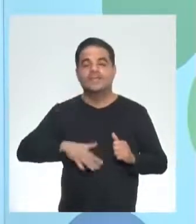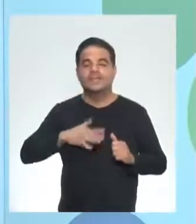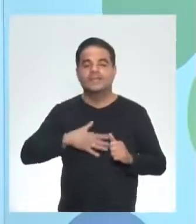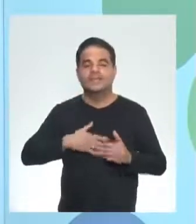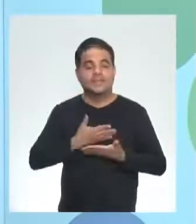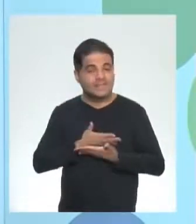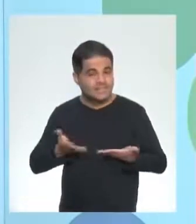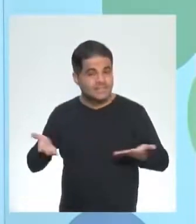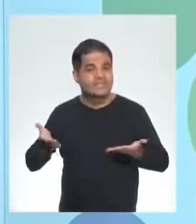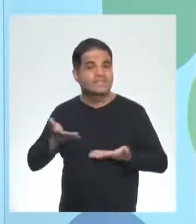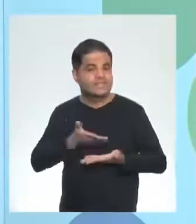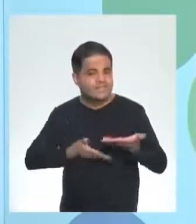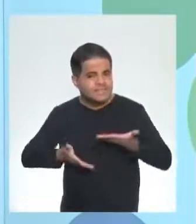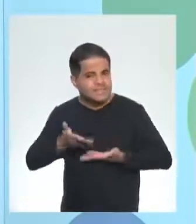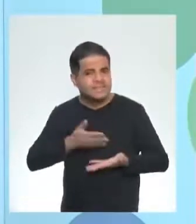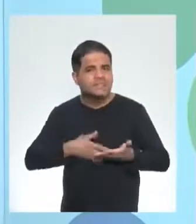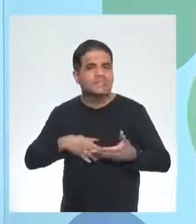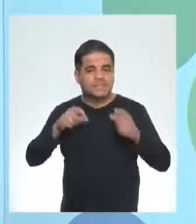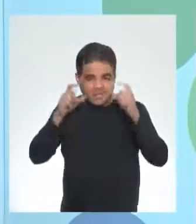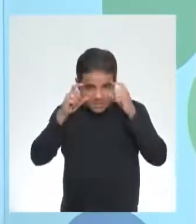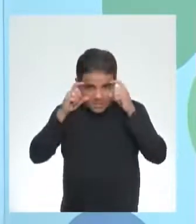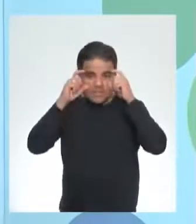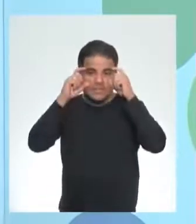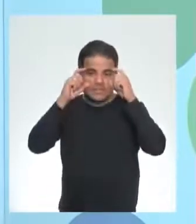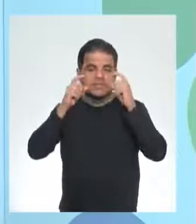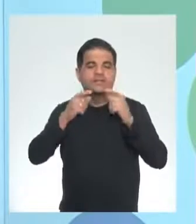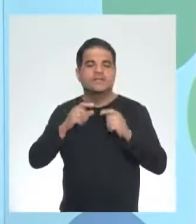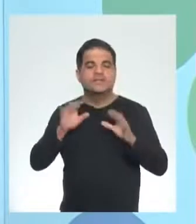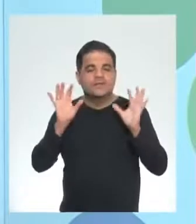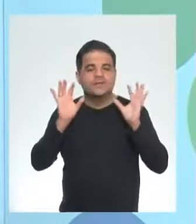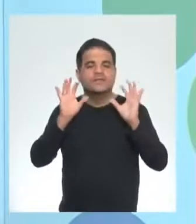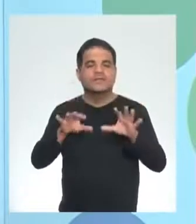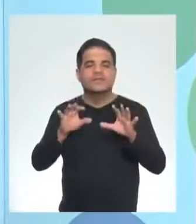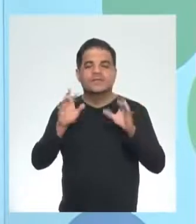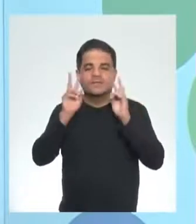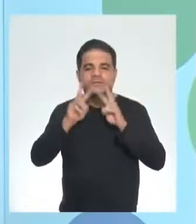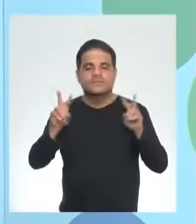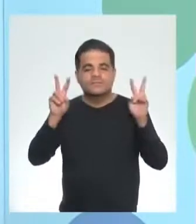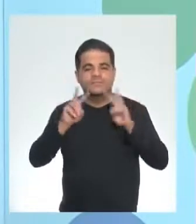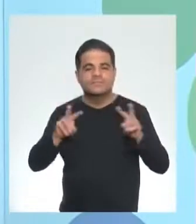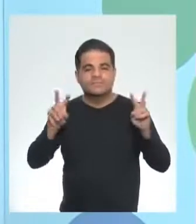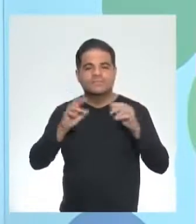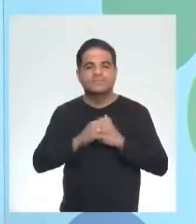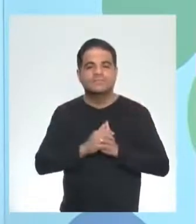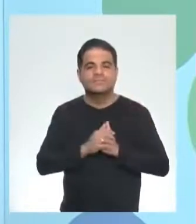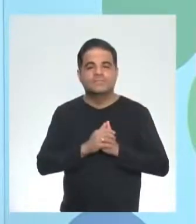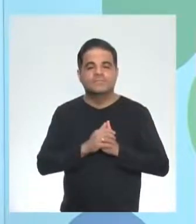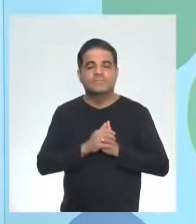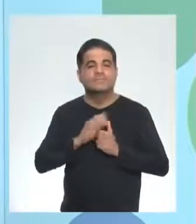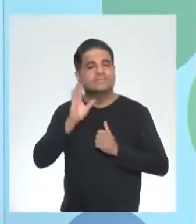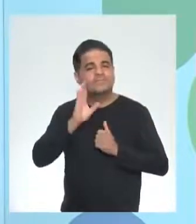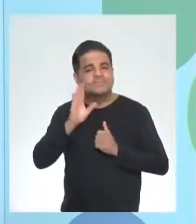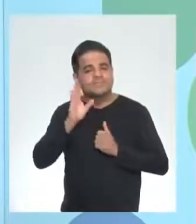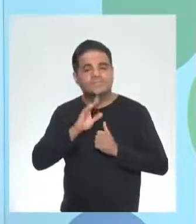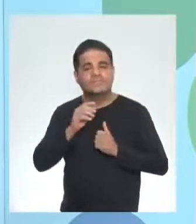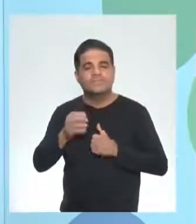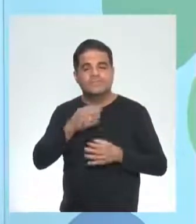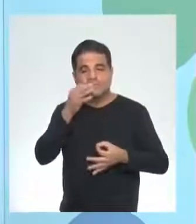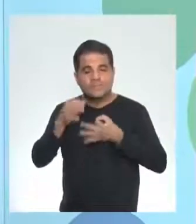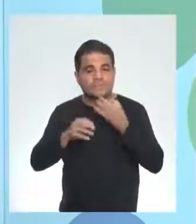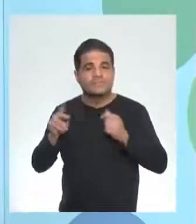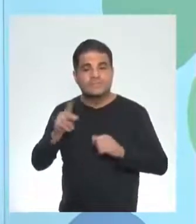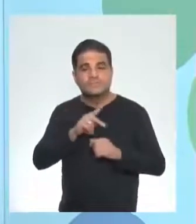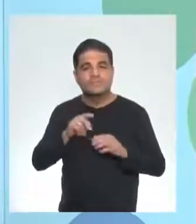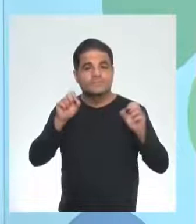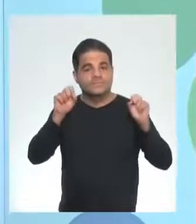fazer essa questão para você realmente aí não afetar muito a visão, né? Muito bacana. A pessoa comentou do farol alto também,